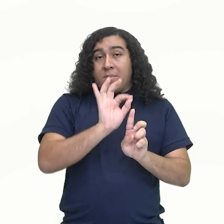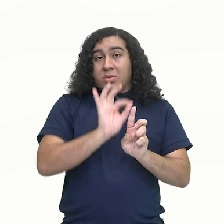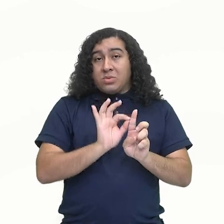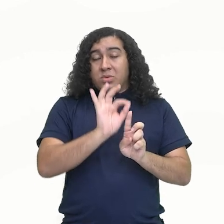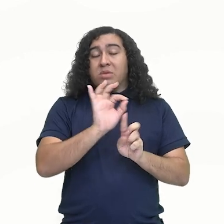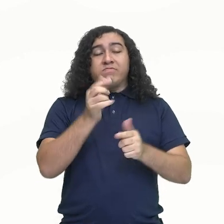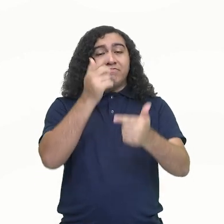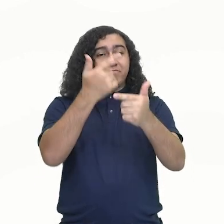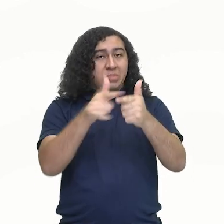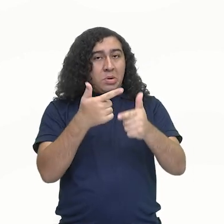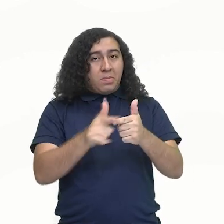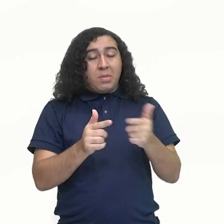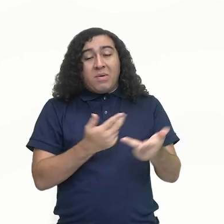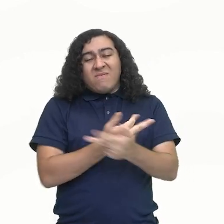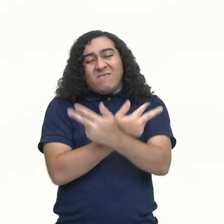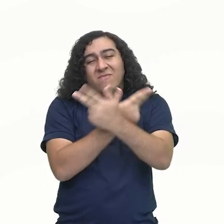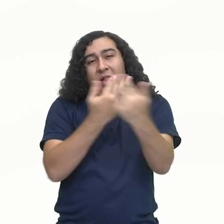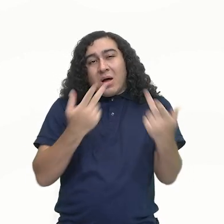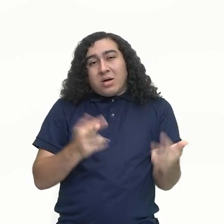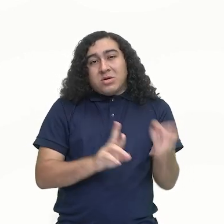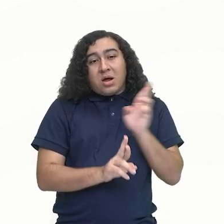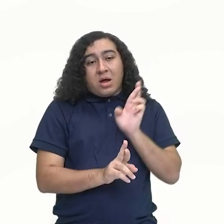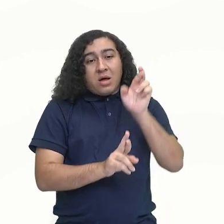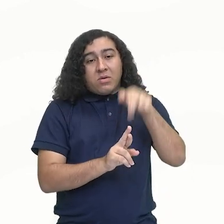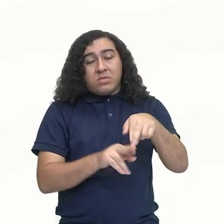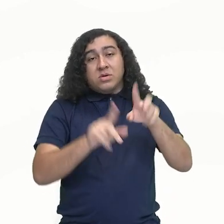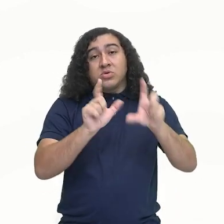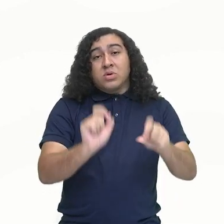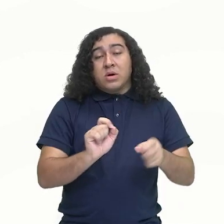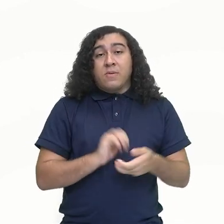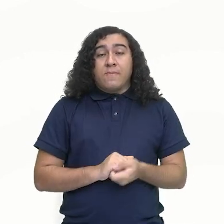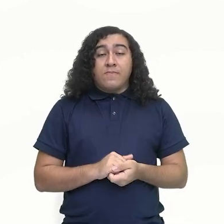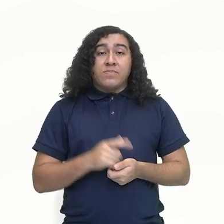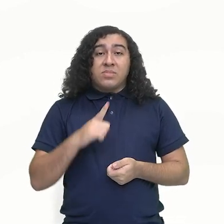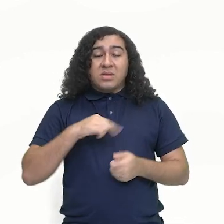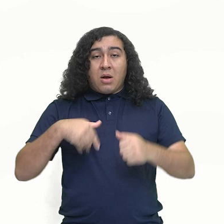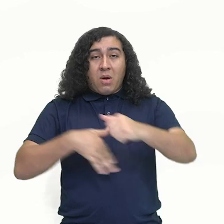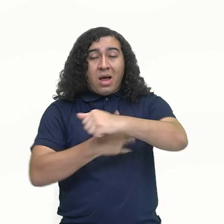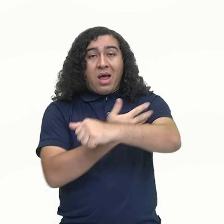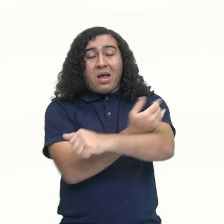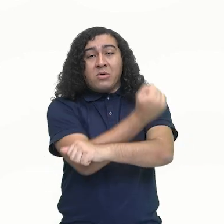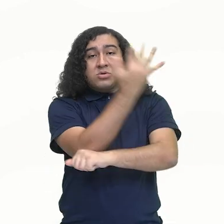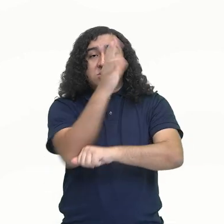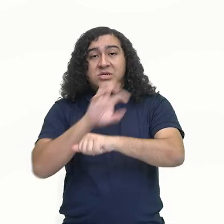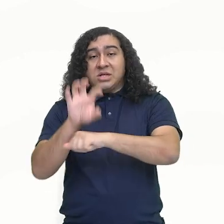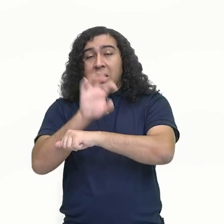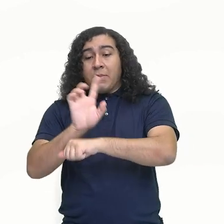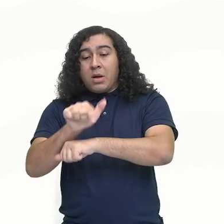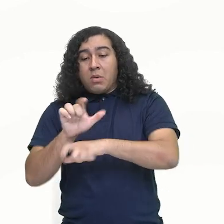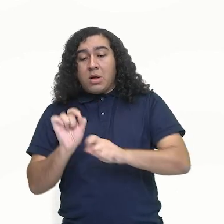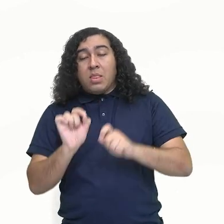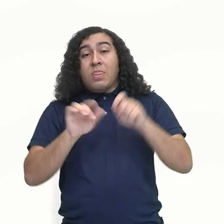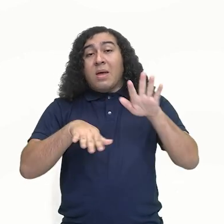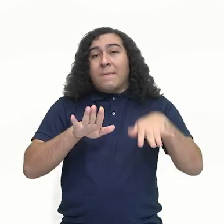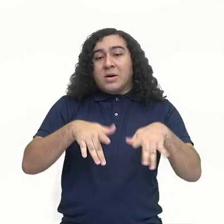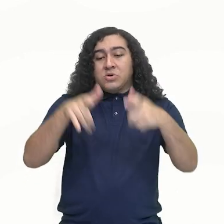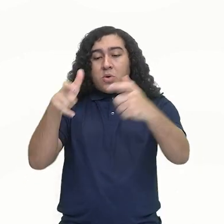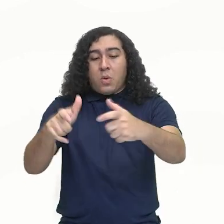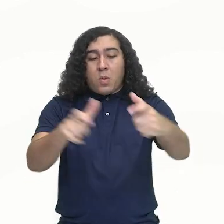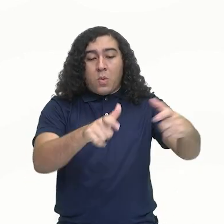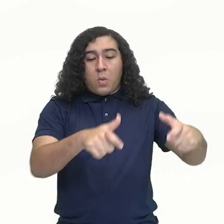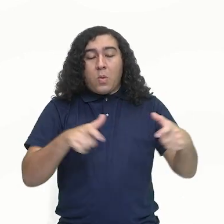vários problemas, né, relacionados aos ecossistemas, que são adaptados aí, dependendo do local,